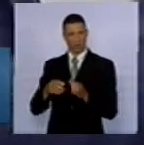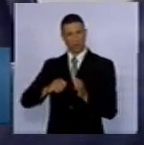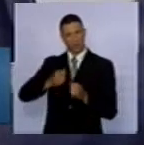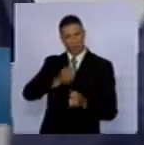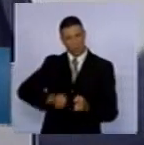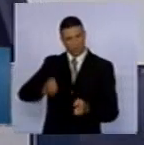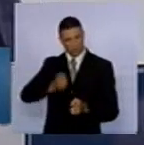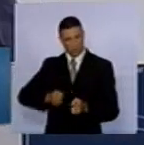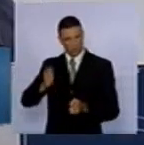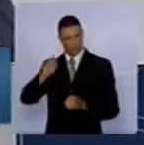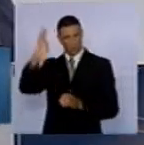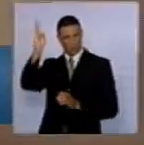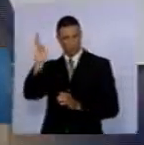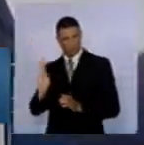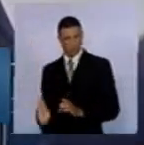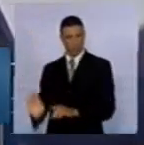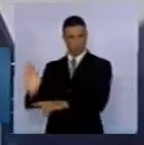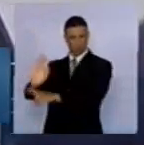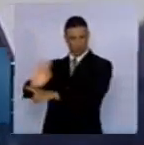só se